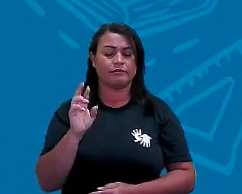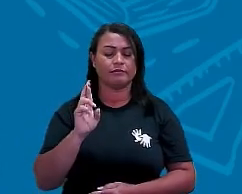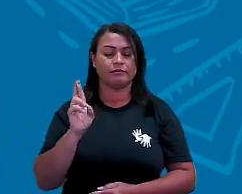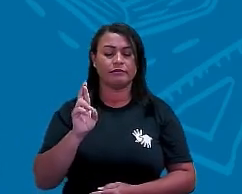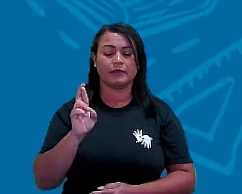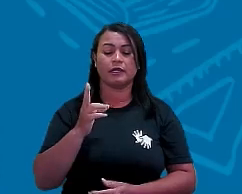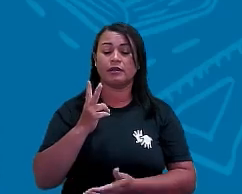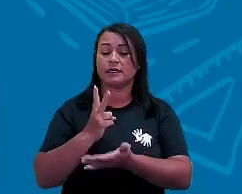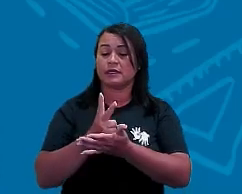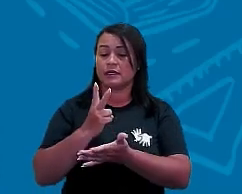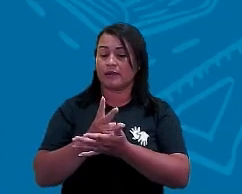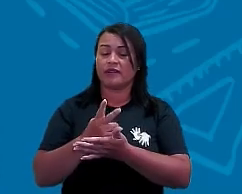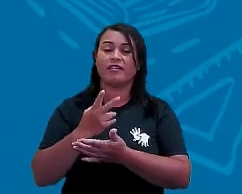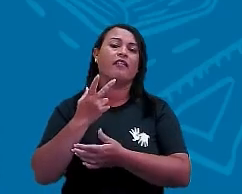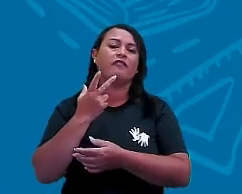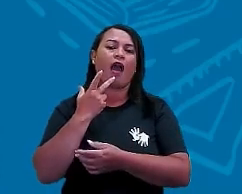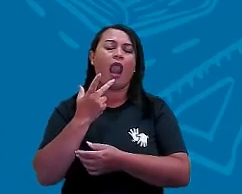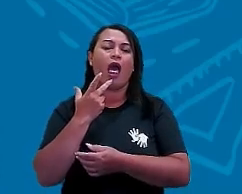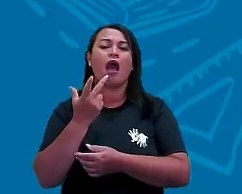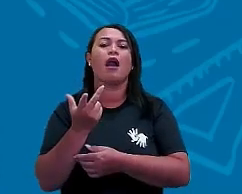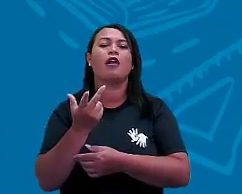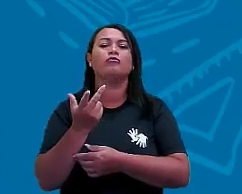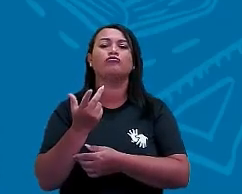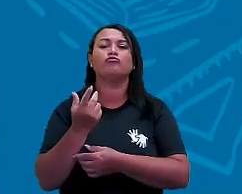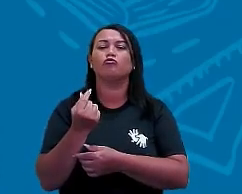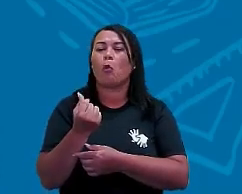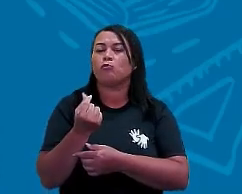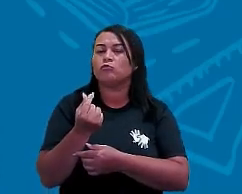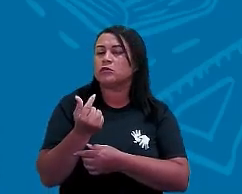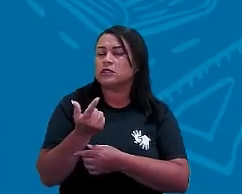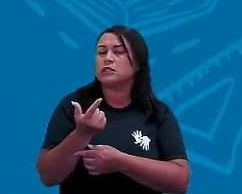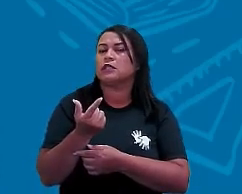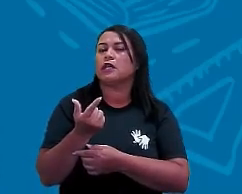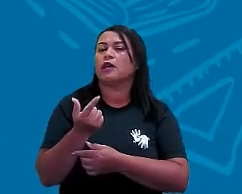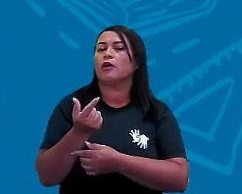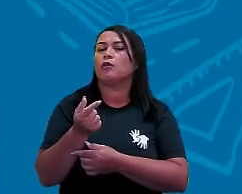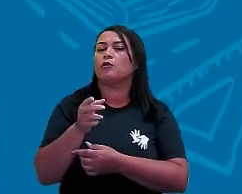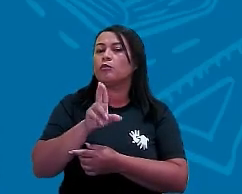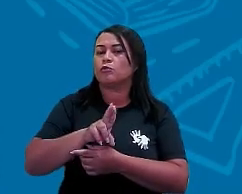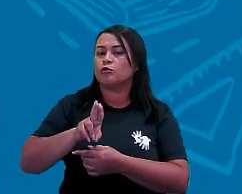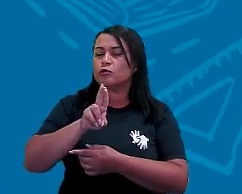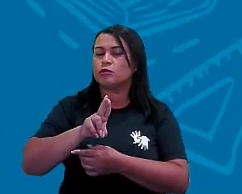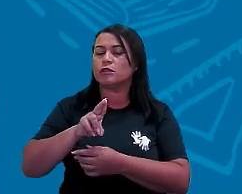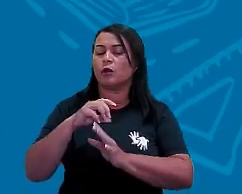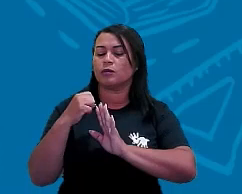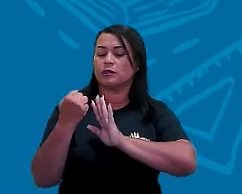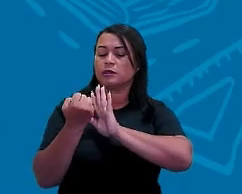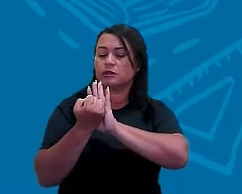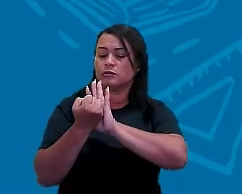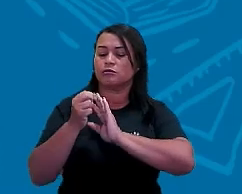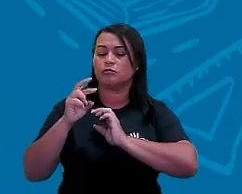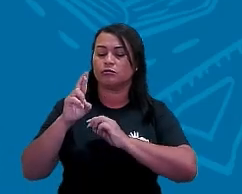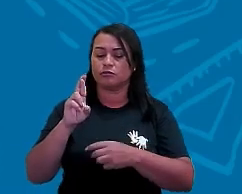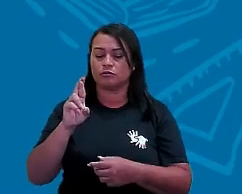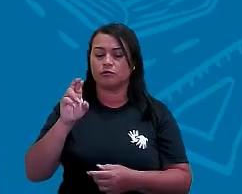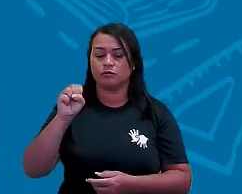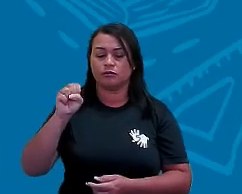Real. Então, toda vez que a gente estiver trabalhando com dinheiro, a gente tem que usar o símbolozinho, tá